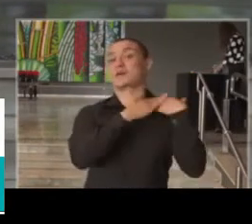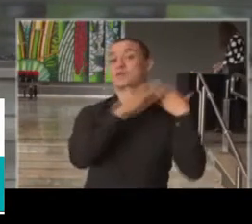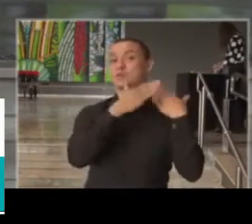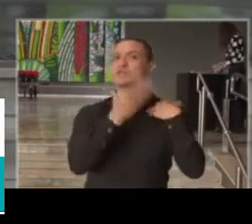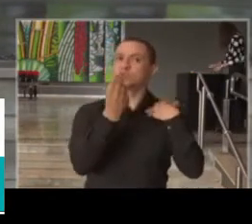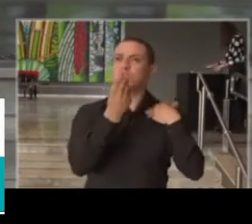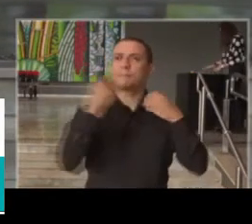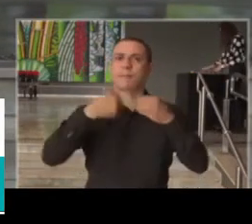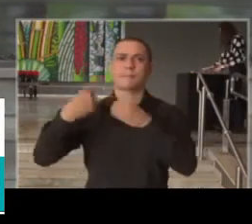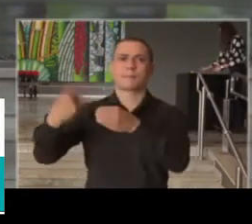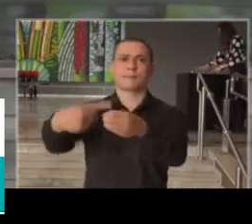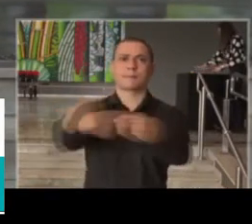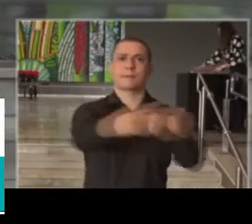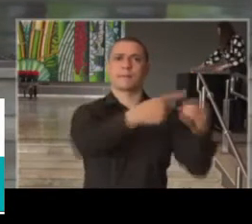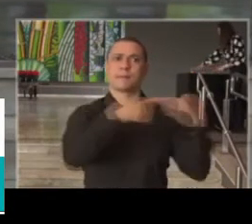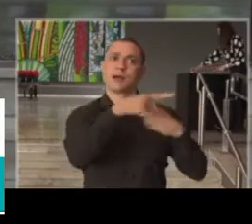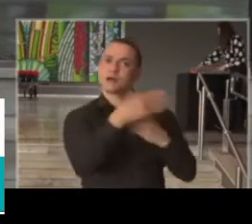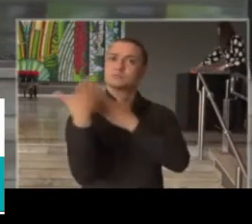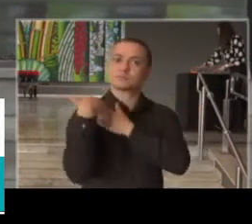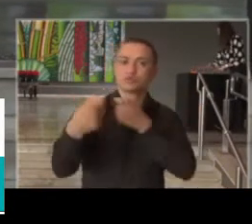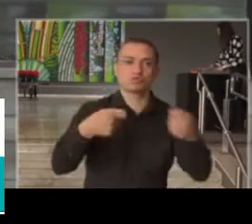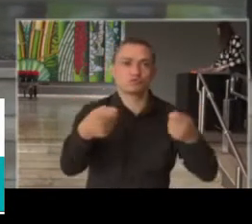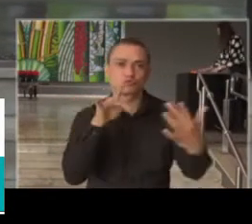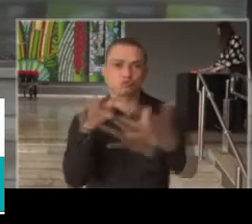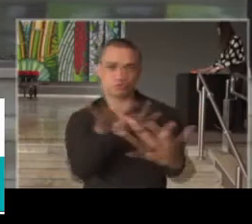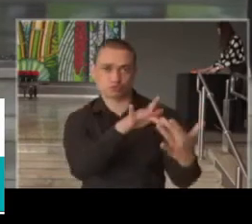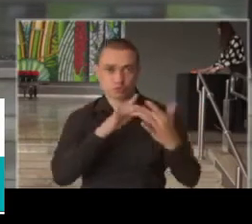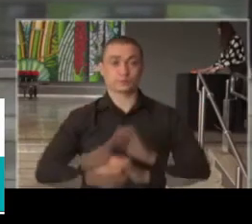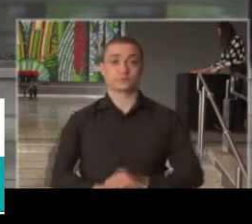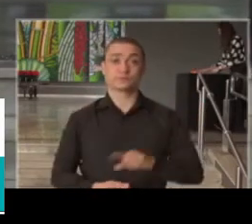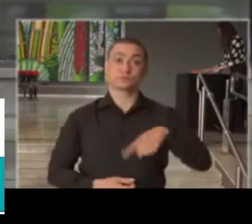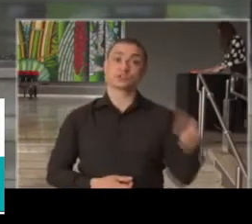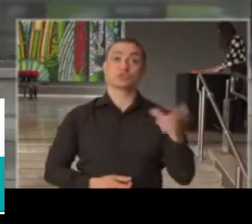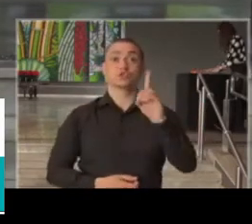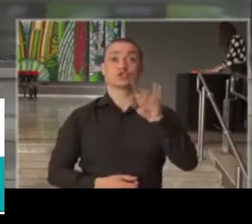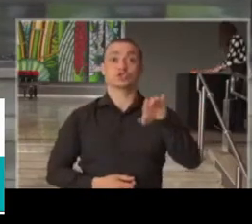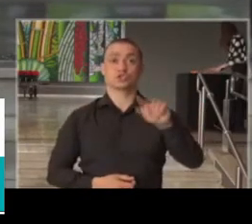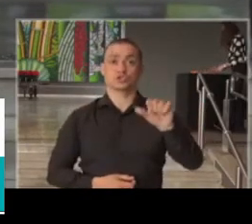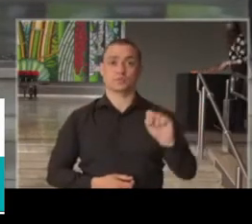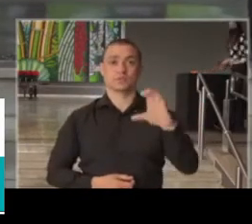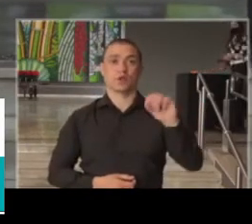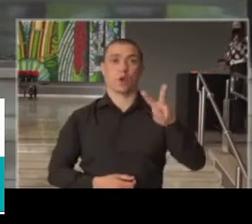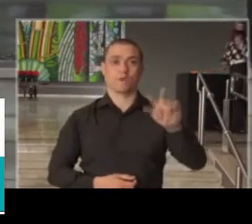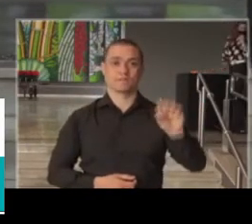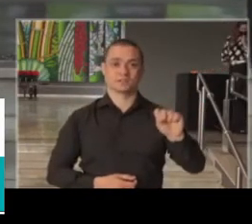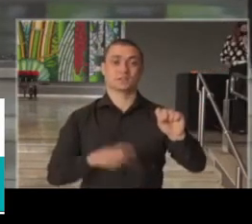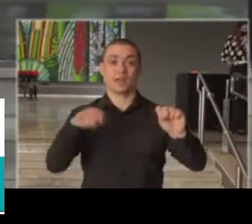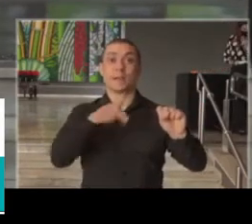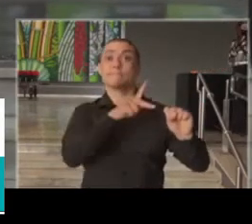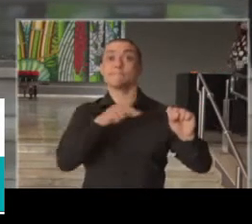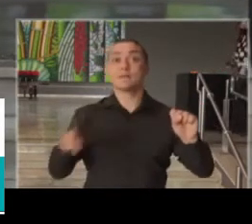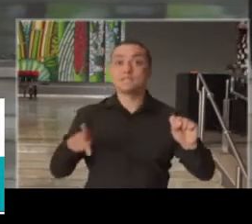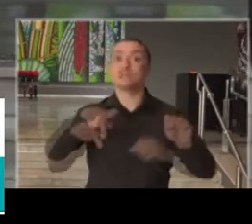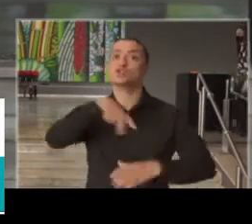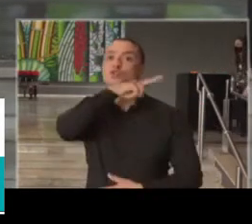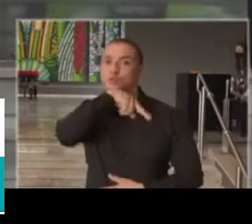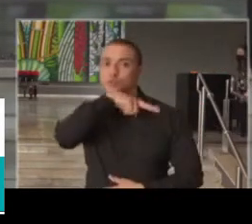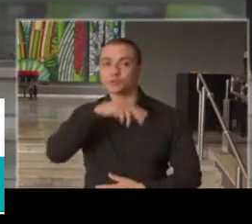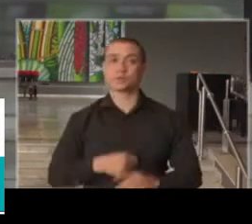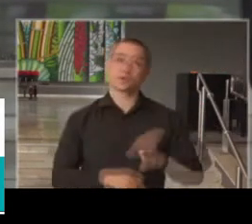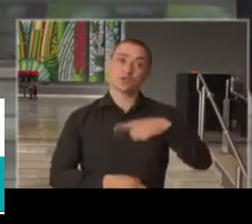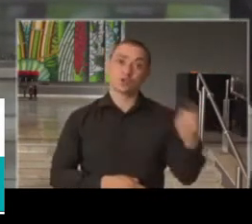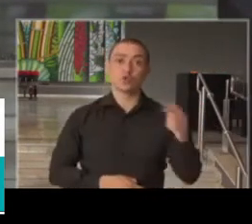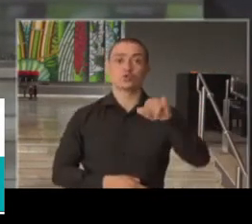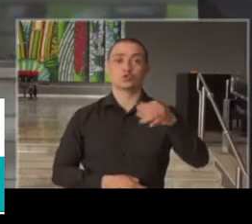todos os municípios aqui em nosso Estado, Dimas Covas, presidente do Instituto Butantan, José